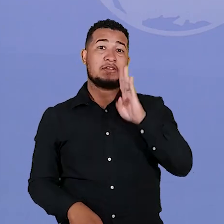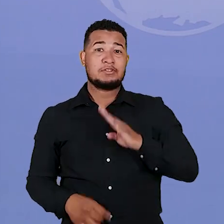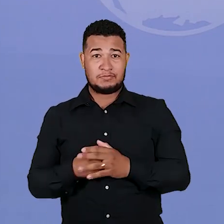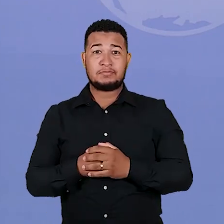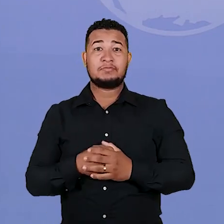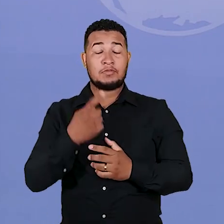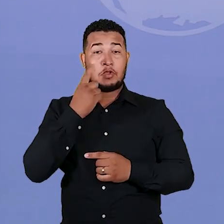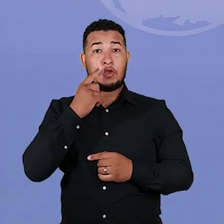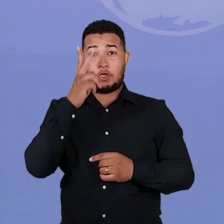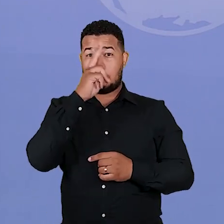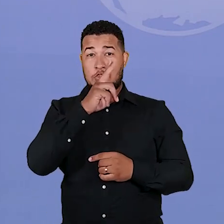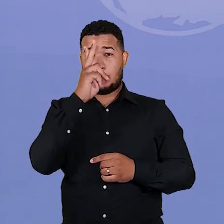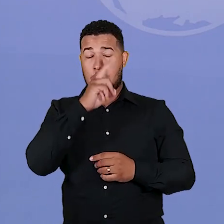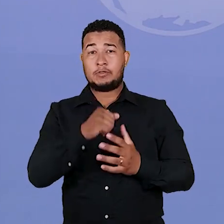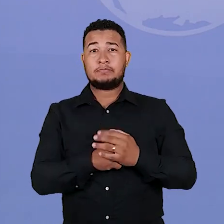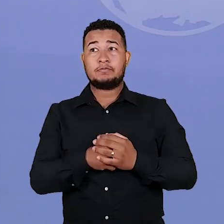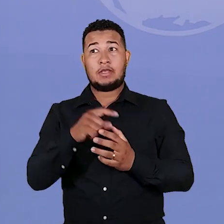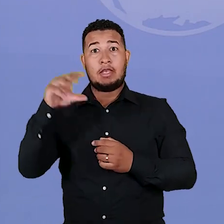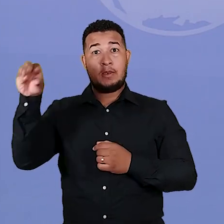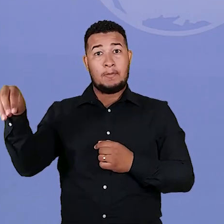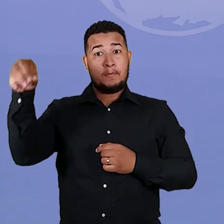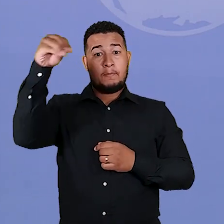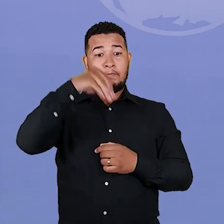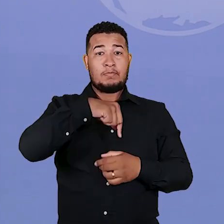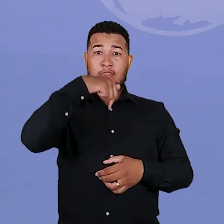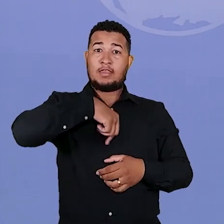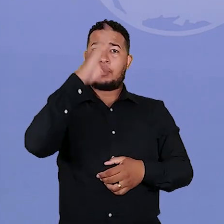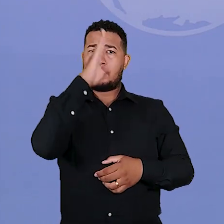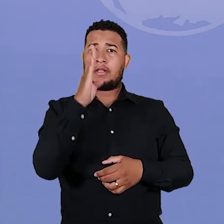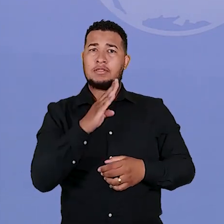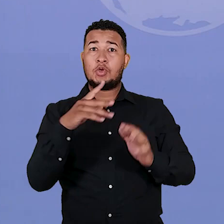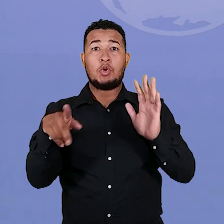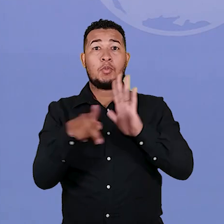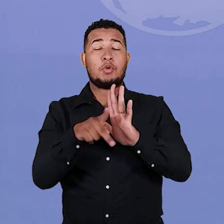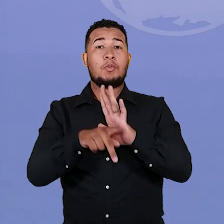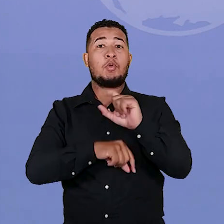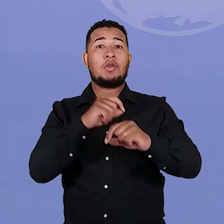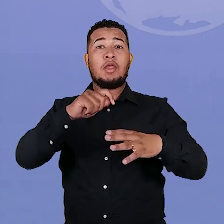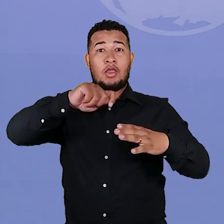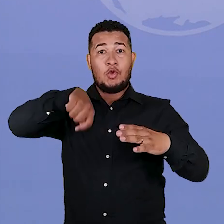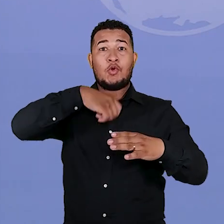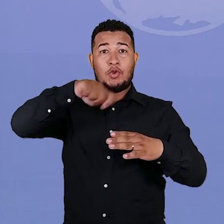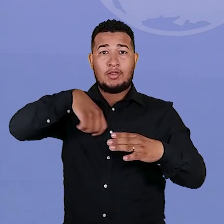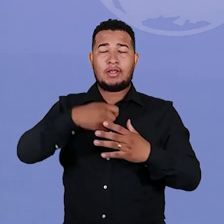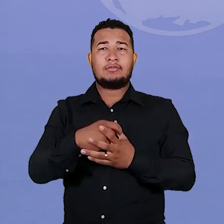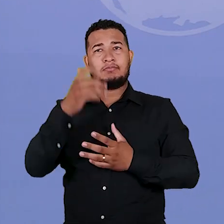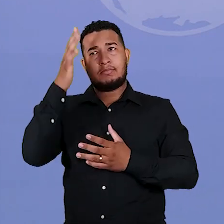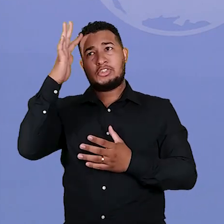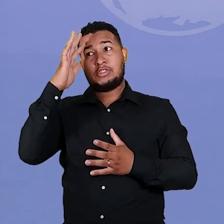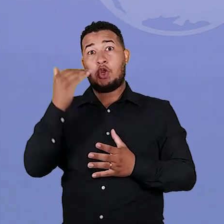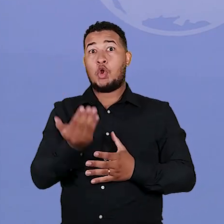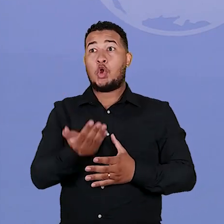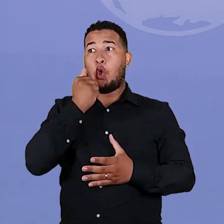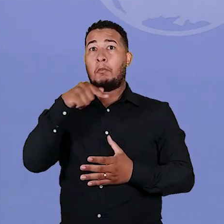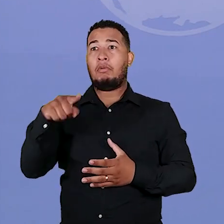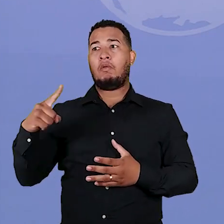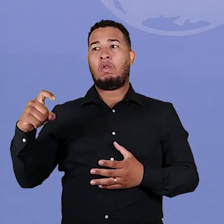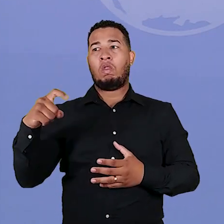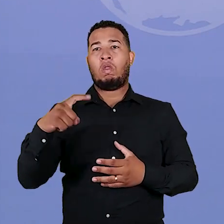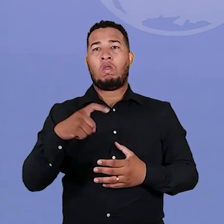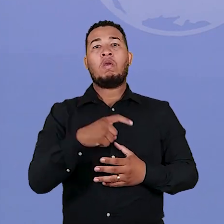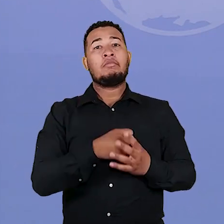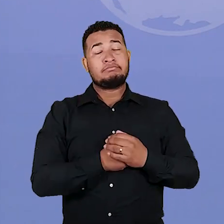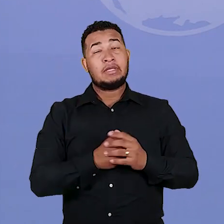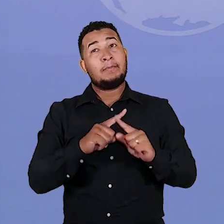e é introduzida em um outro local. Olha a história do caramujo africano. Ele foi trazido para cá, para o Brasil, para